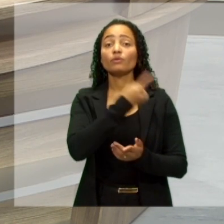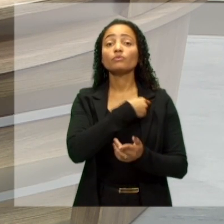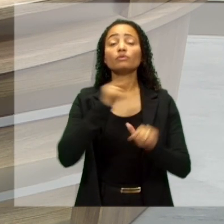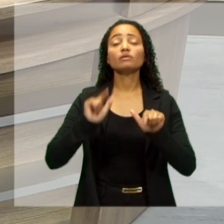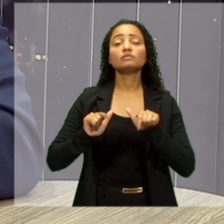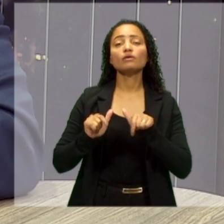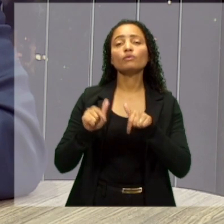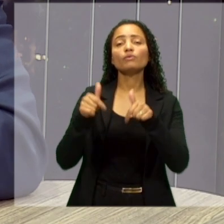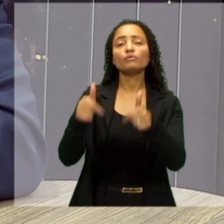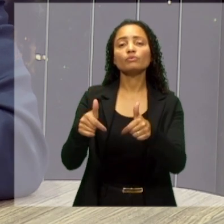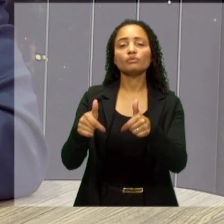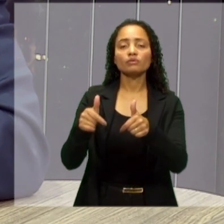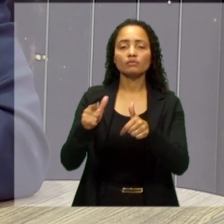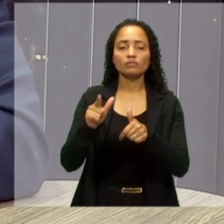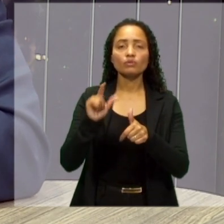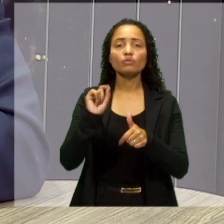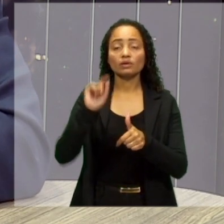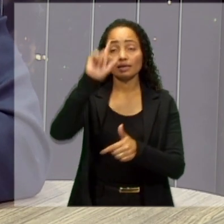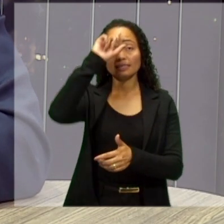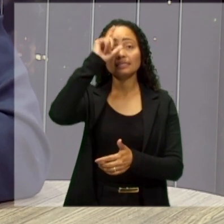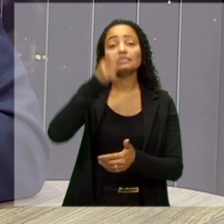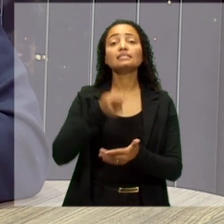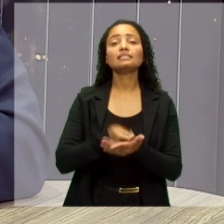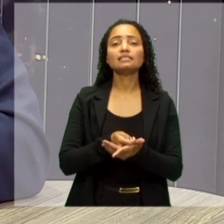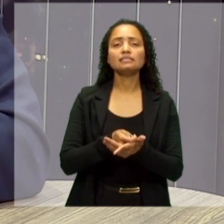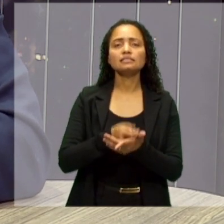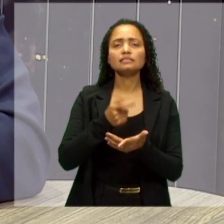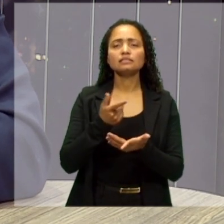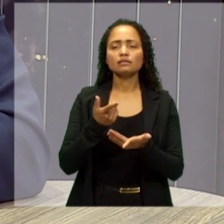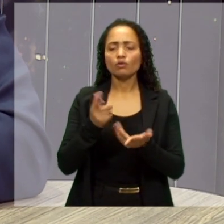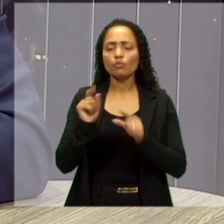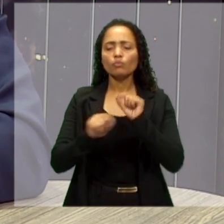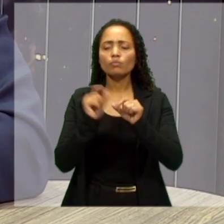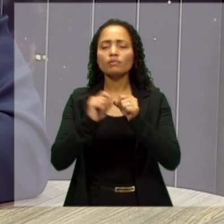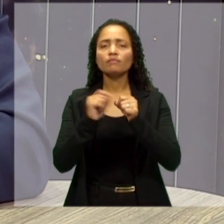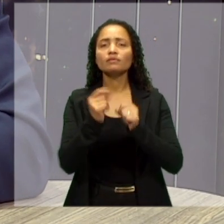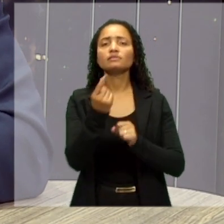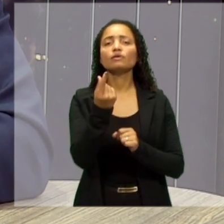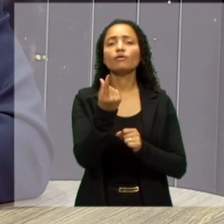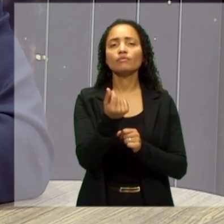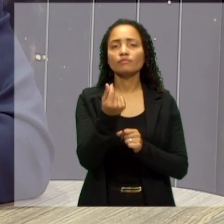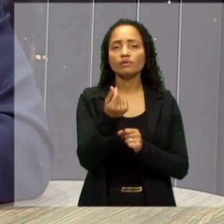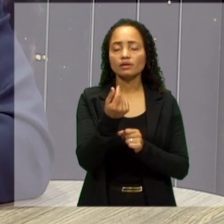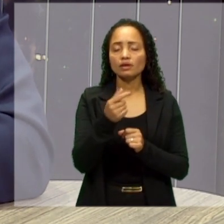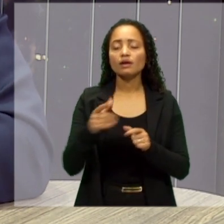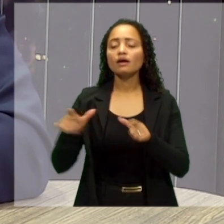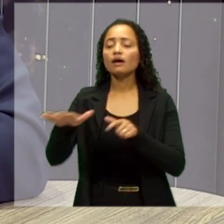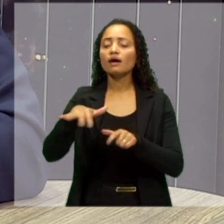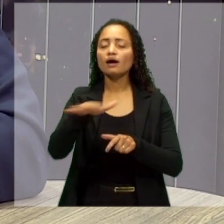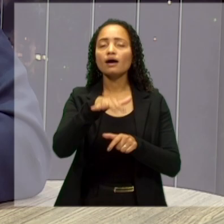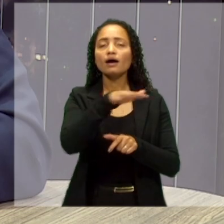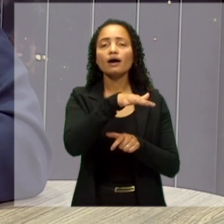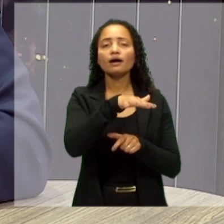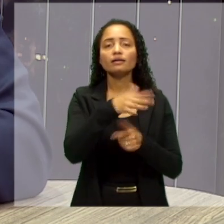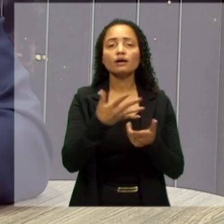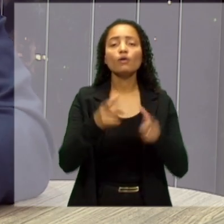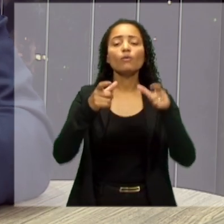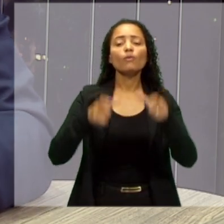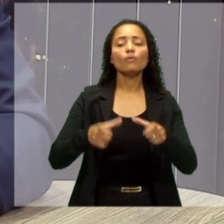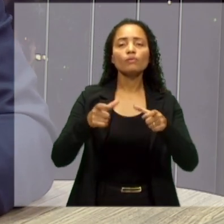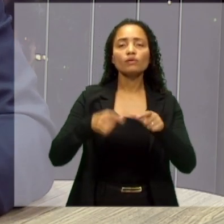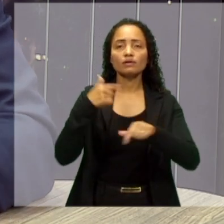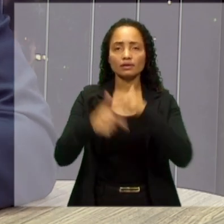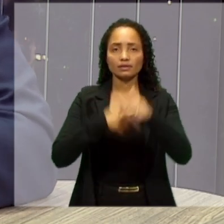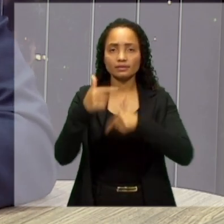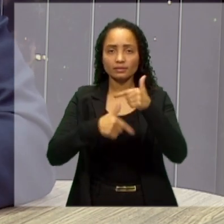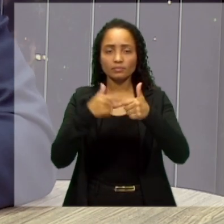quê? Em decidir o que será feito com o orçamento, aonde atuaremos, em que cidade atuaremos, quais são os